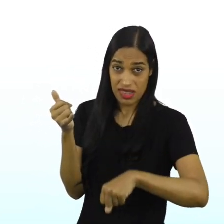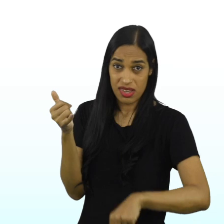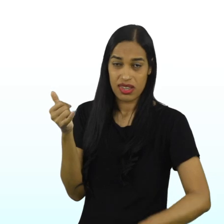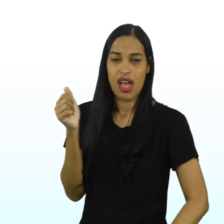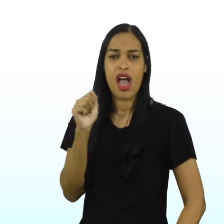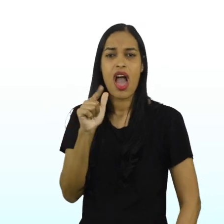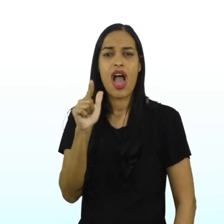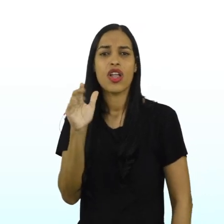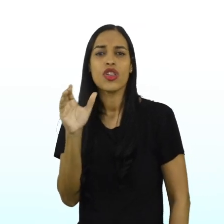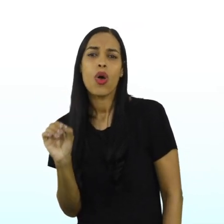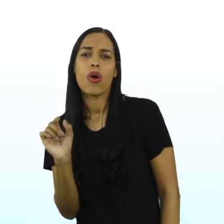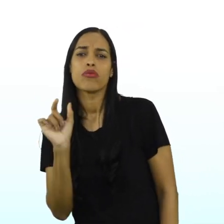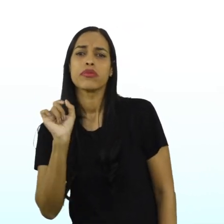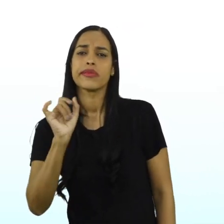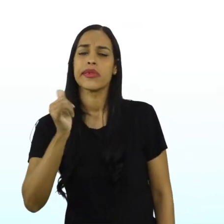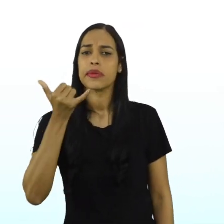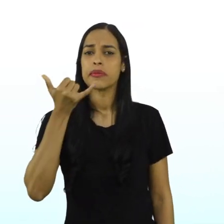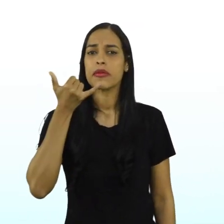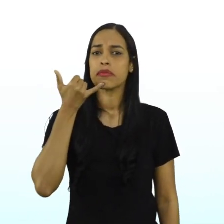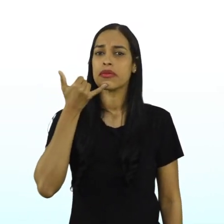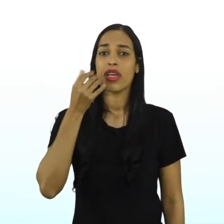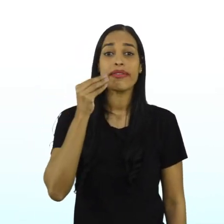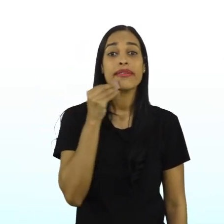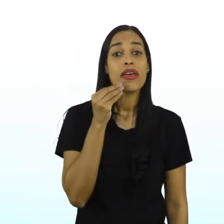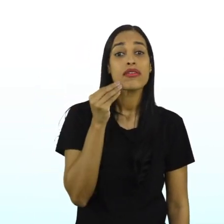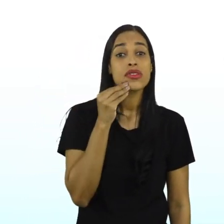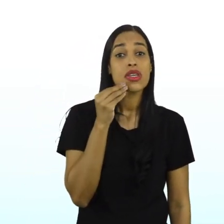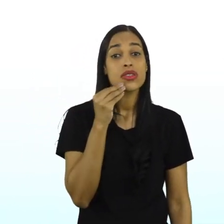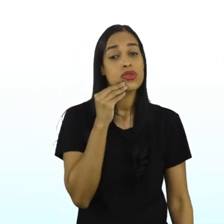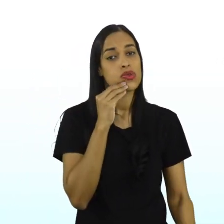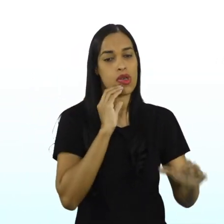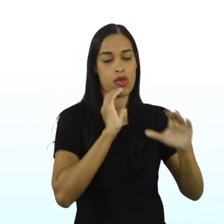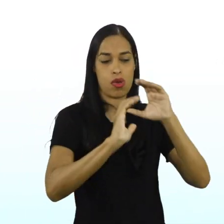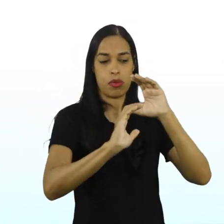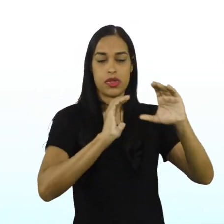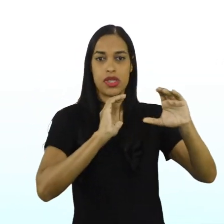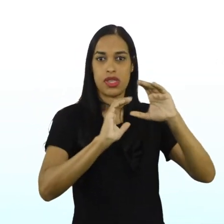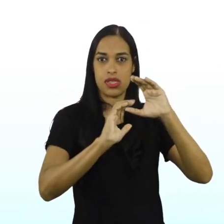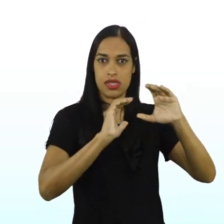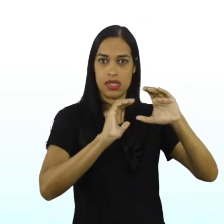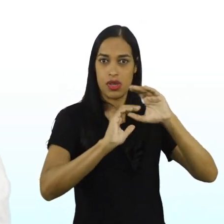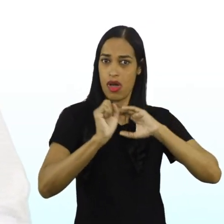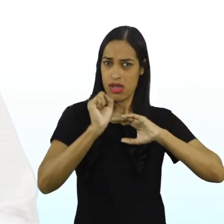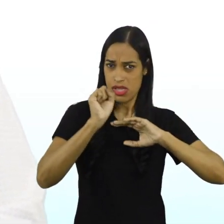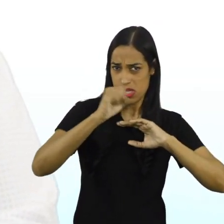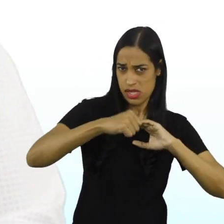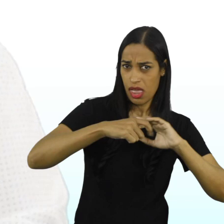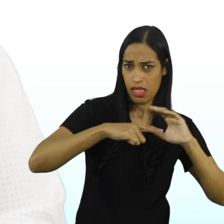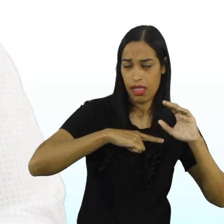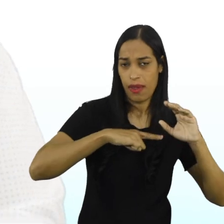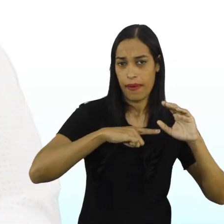o alô nada mais é do que ela testando o canal de comunicação para saber se